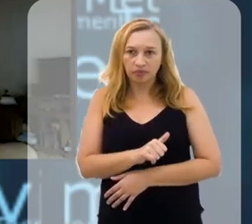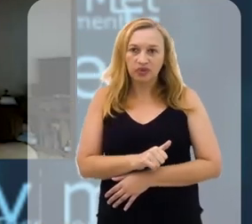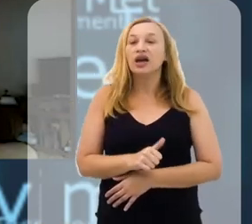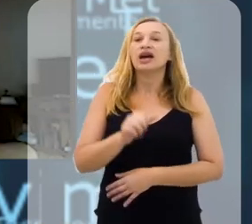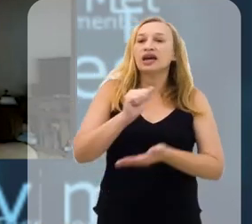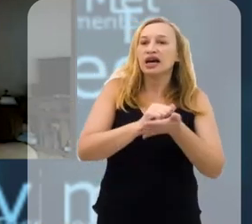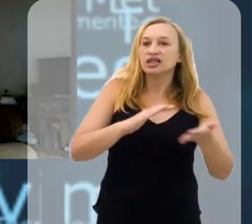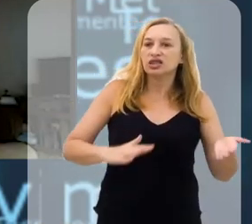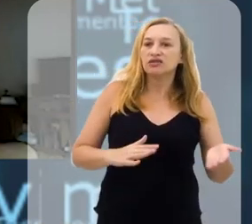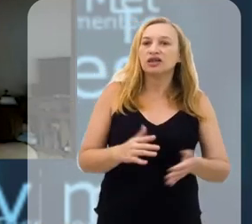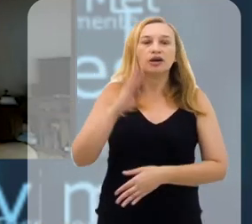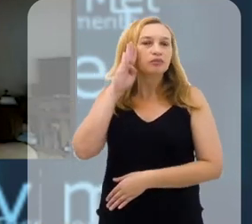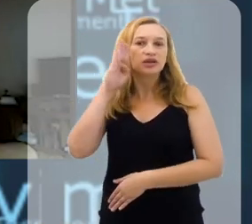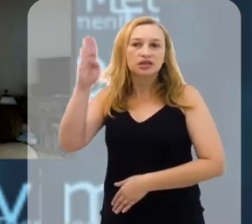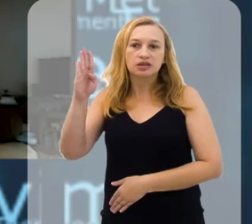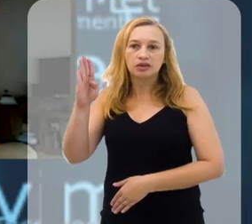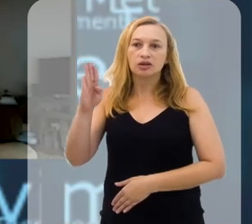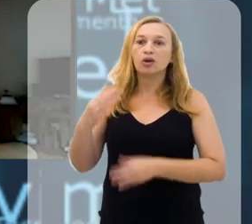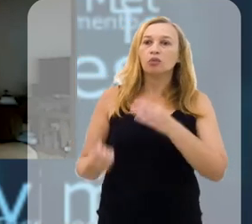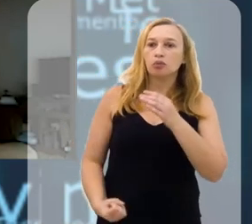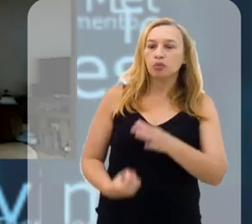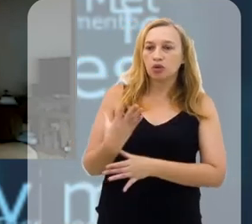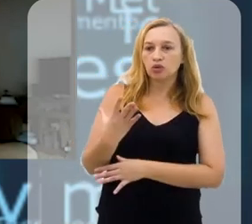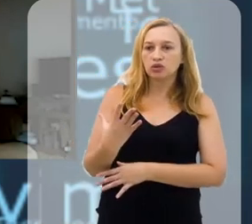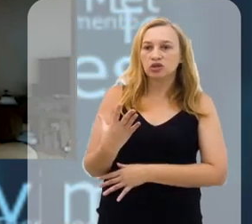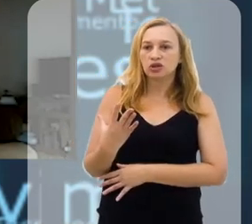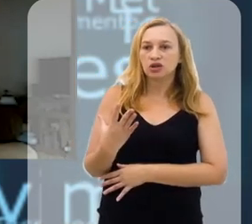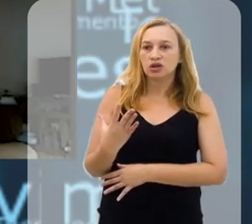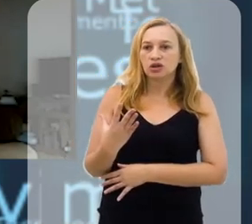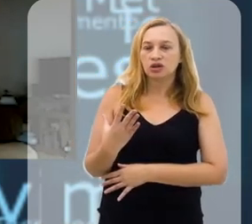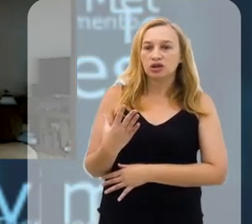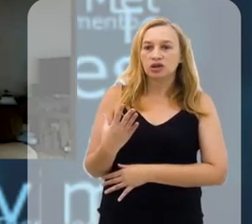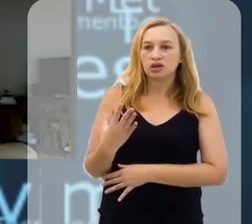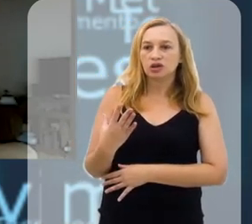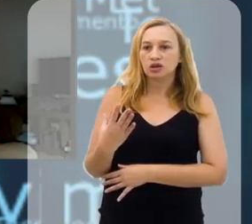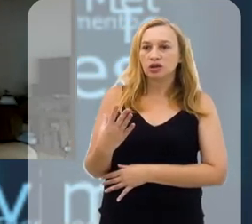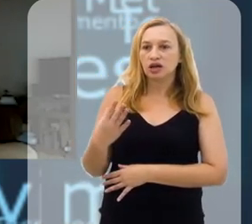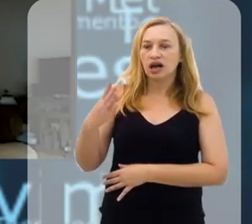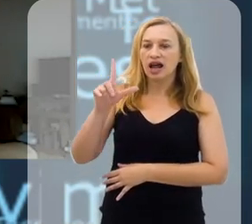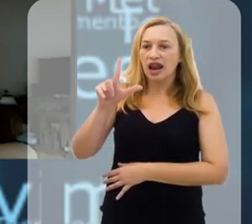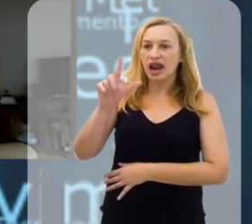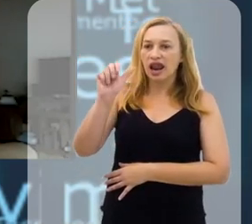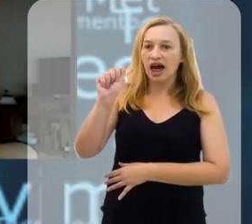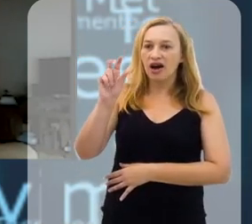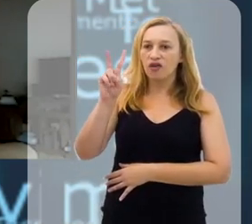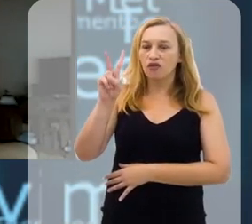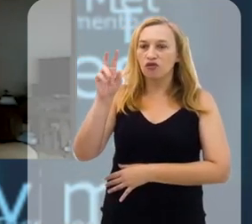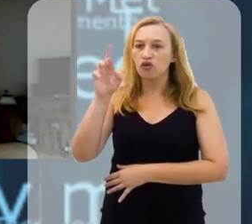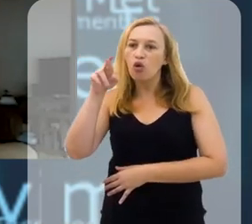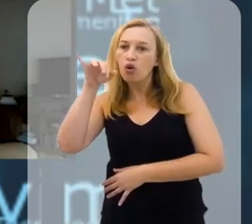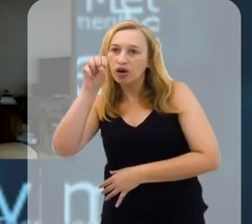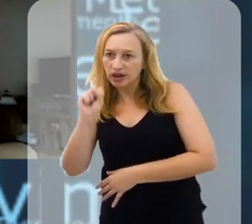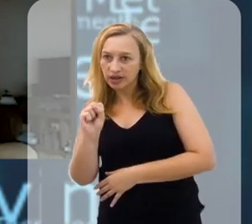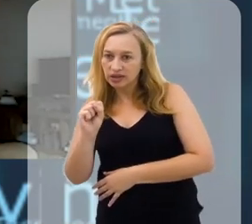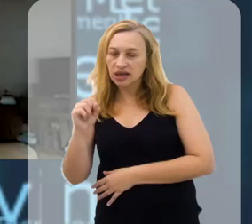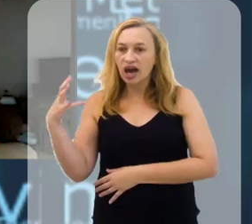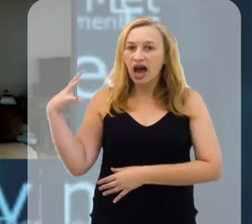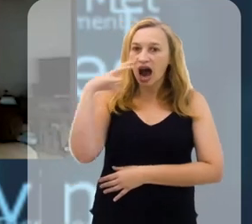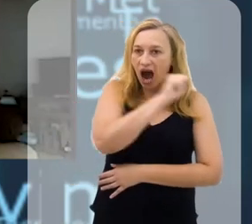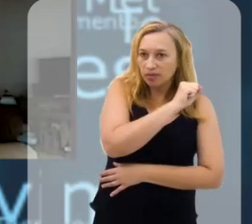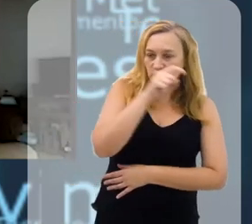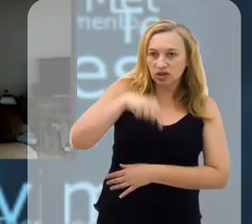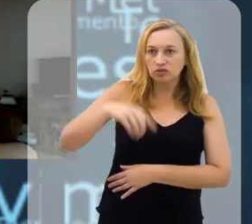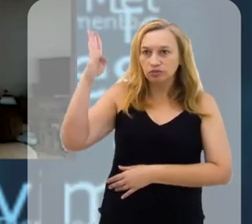192 mil mulheres, que a atividade principal seria a produção em lavouras temporárias. É mais ou menos aqui,